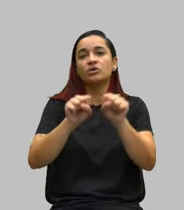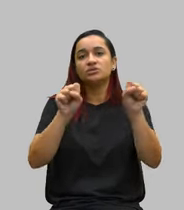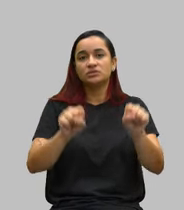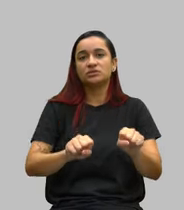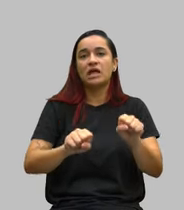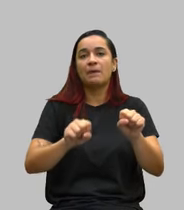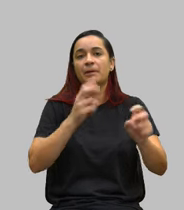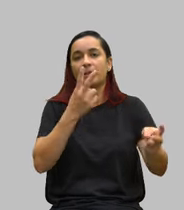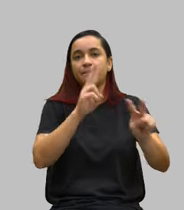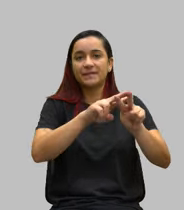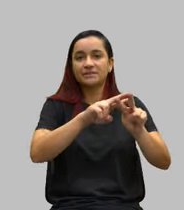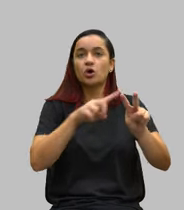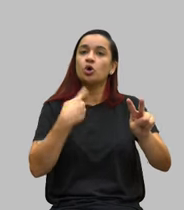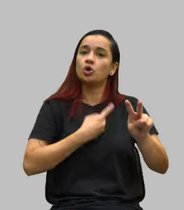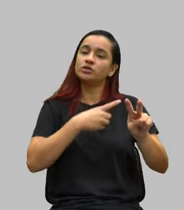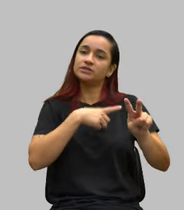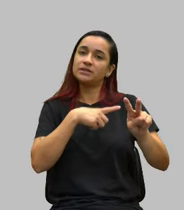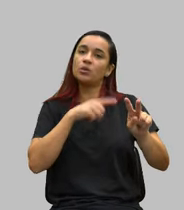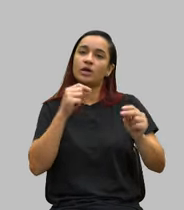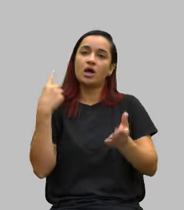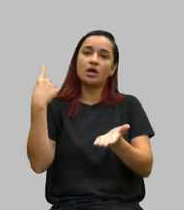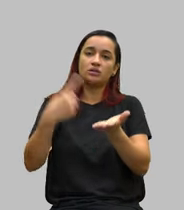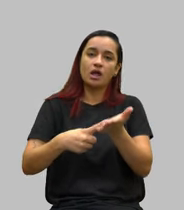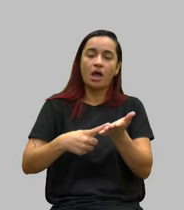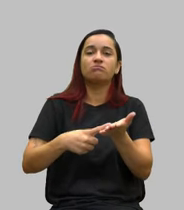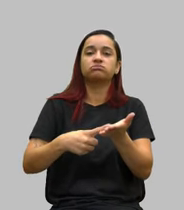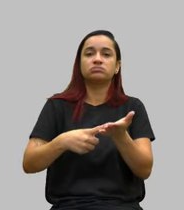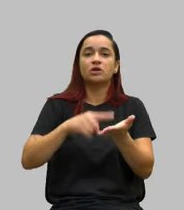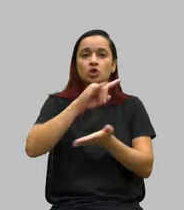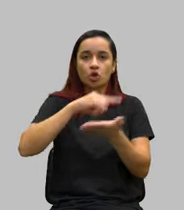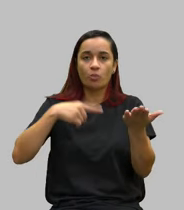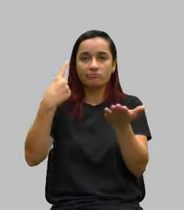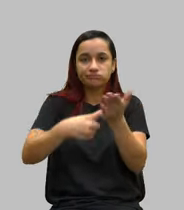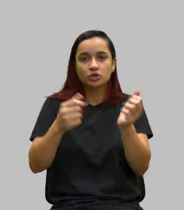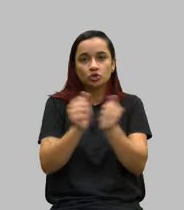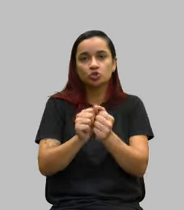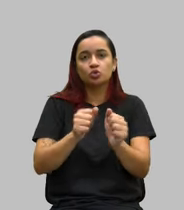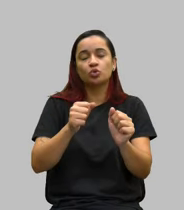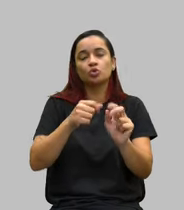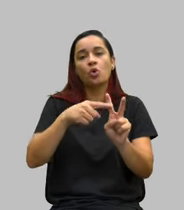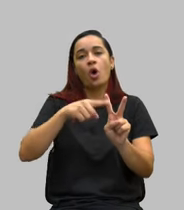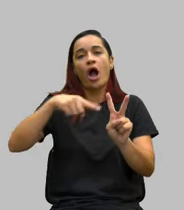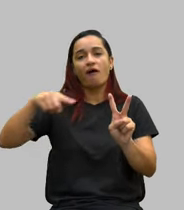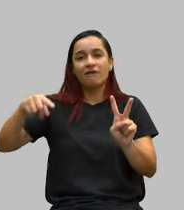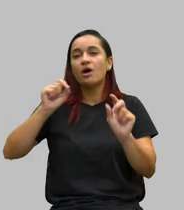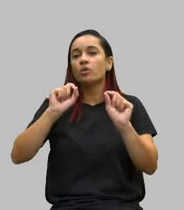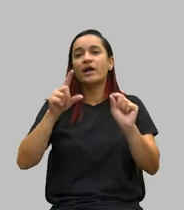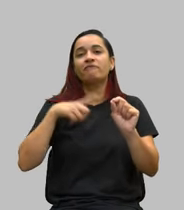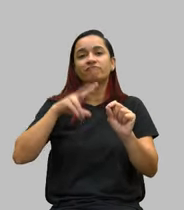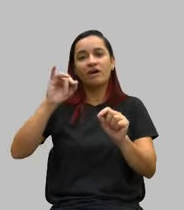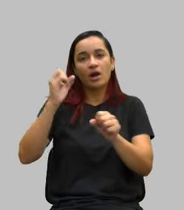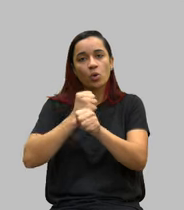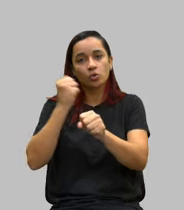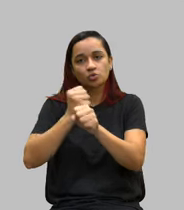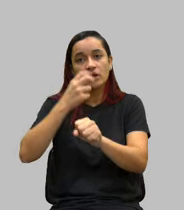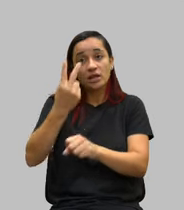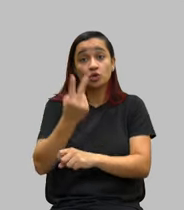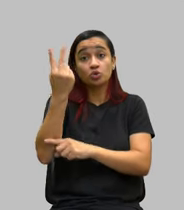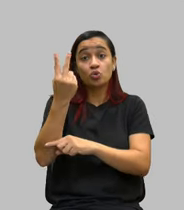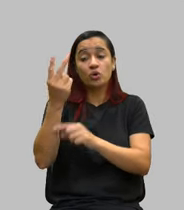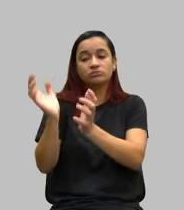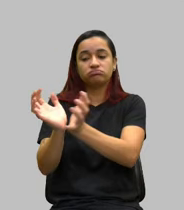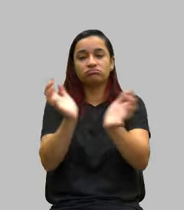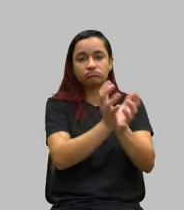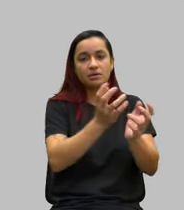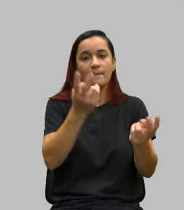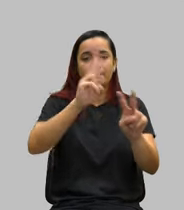estamos aí nós temos um um termo de compromisso com a Vale onde vão ser construídas mais duas unidades prisionais em Lavras e poes de caudas